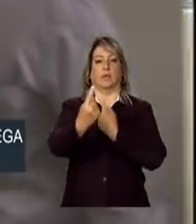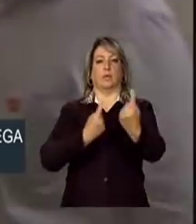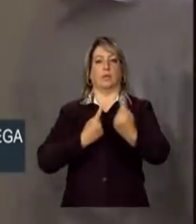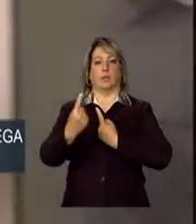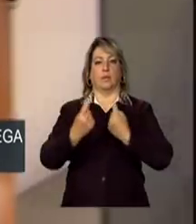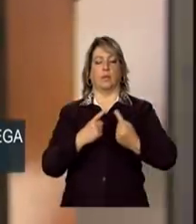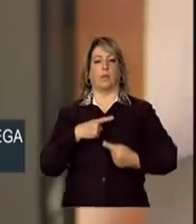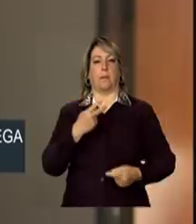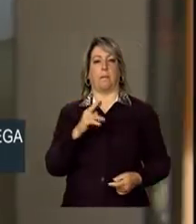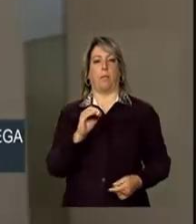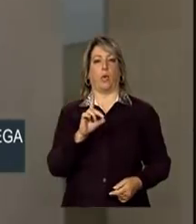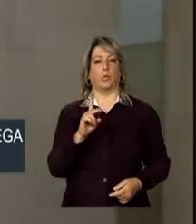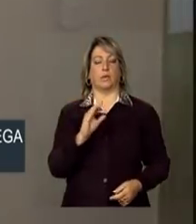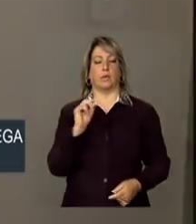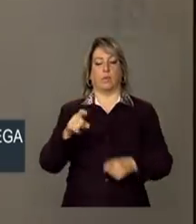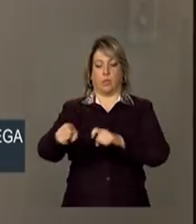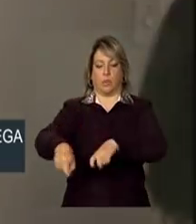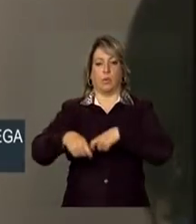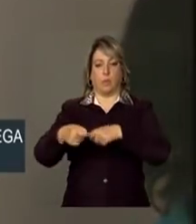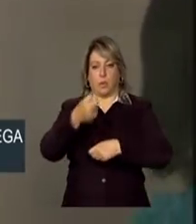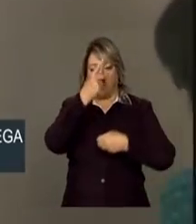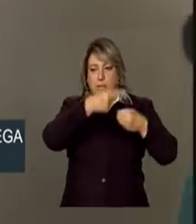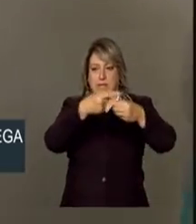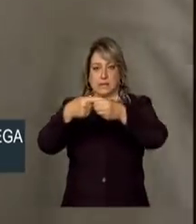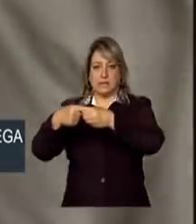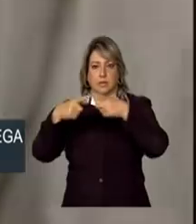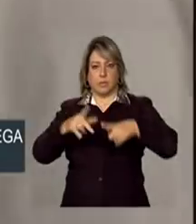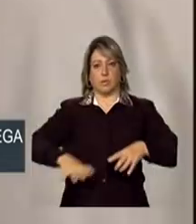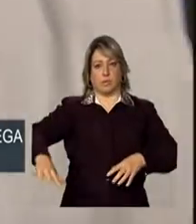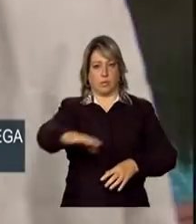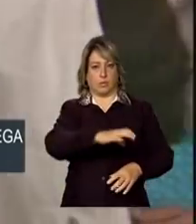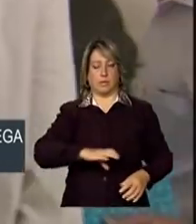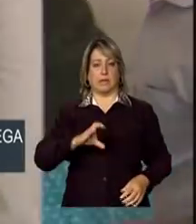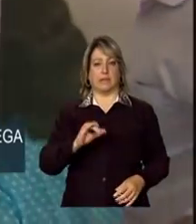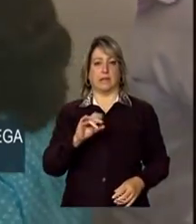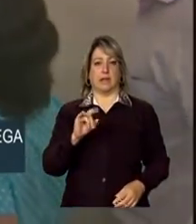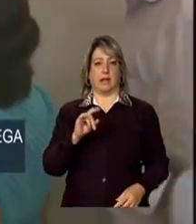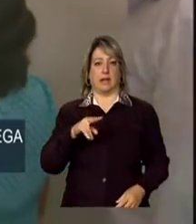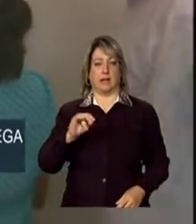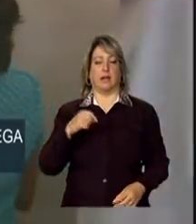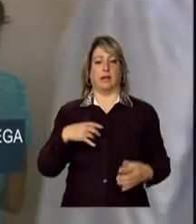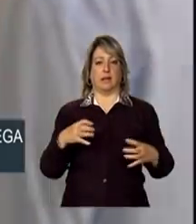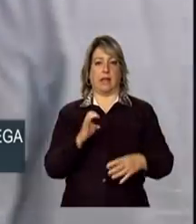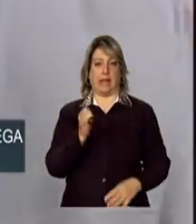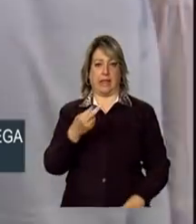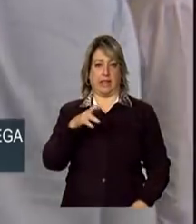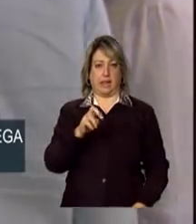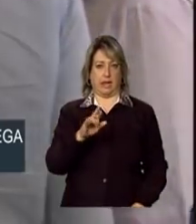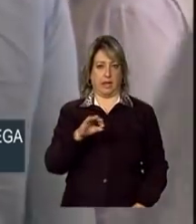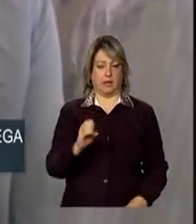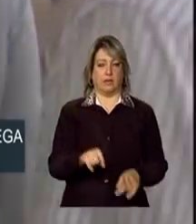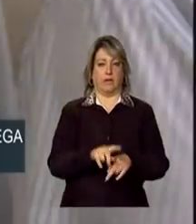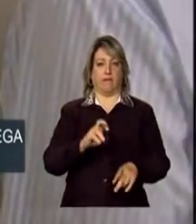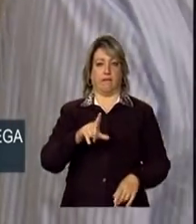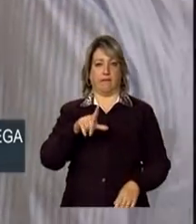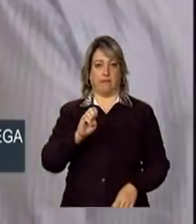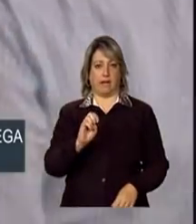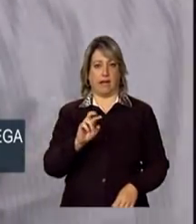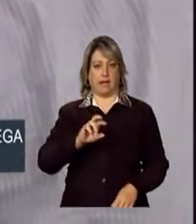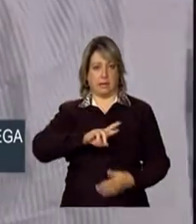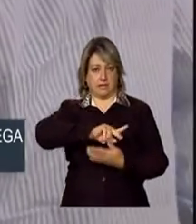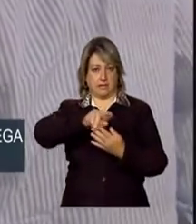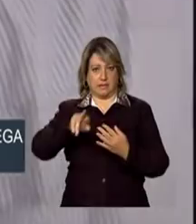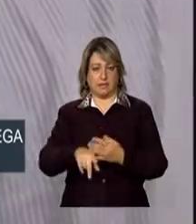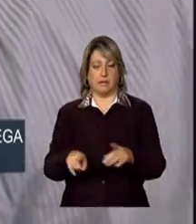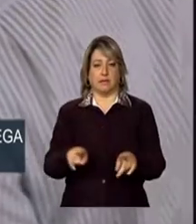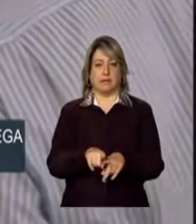da produção rural de municípios dos territórios da cidadania de Entre Rios, Vale do Canindé, Vale do Guaribas,